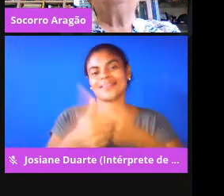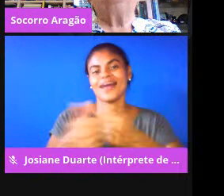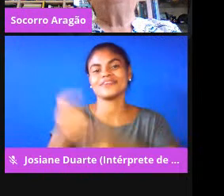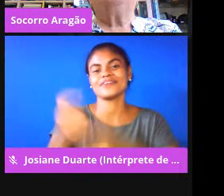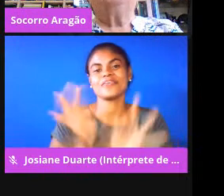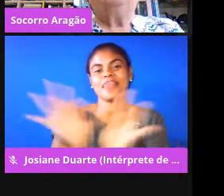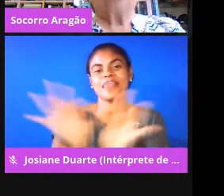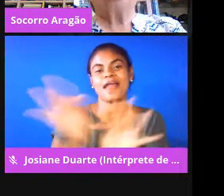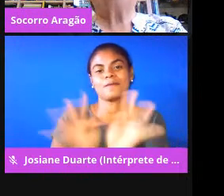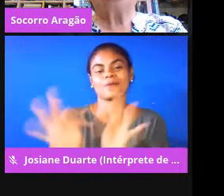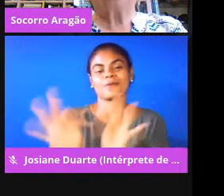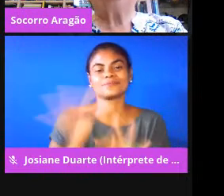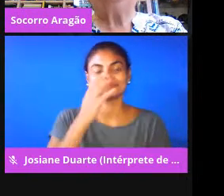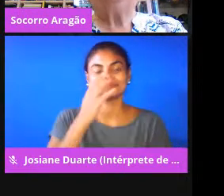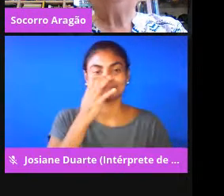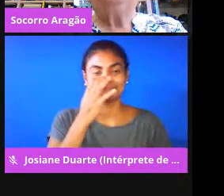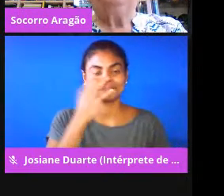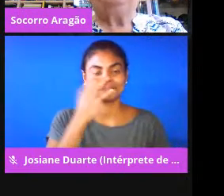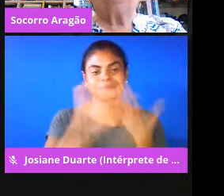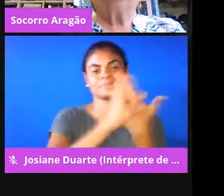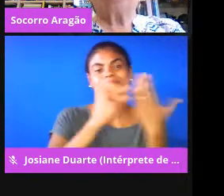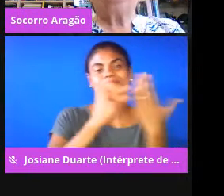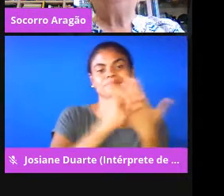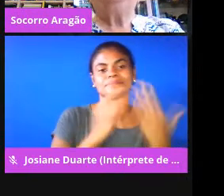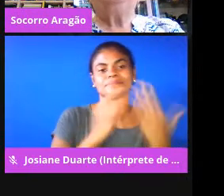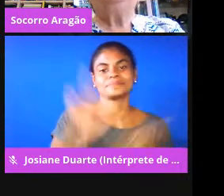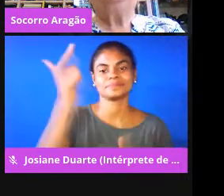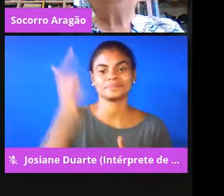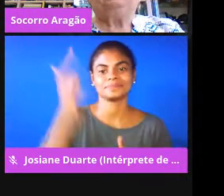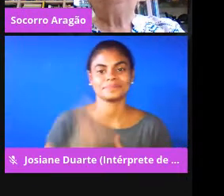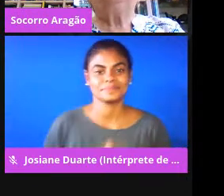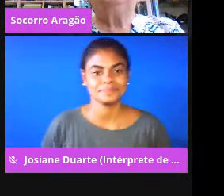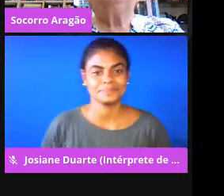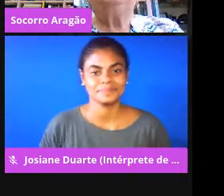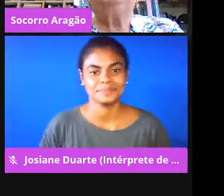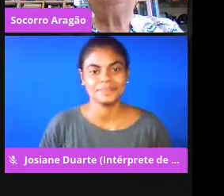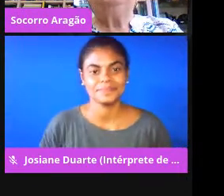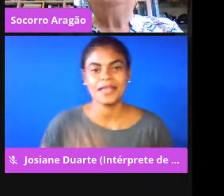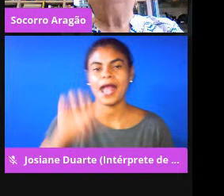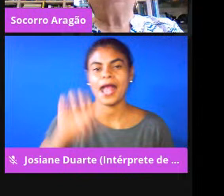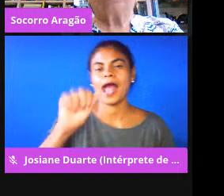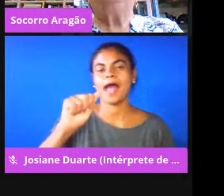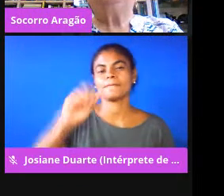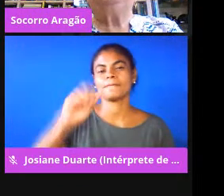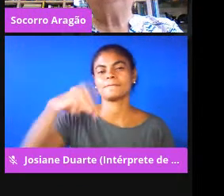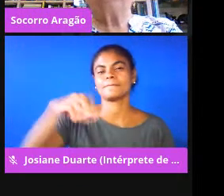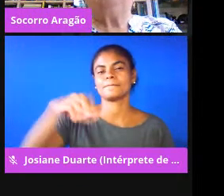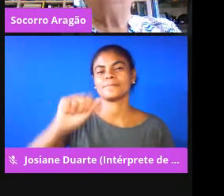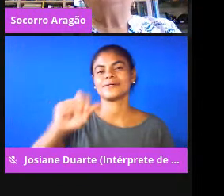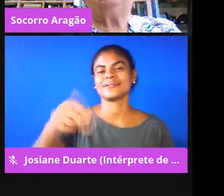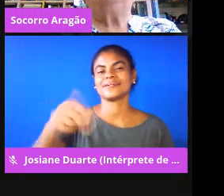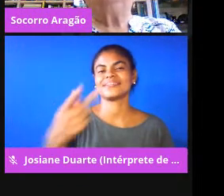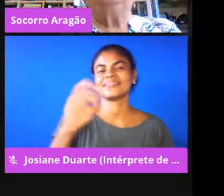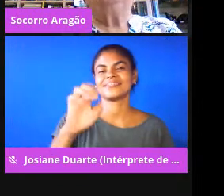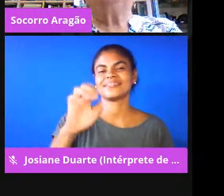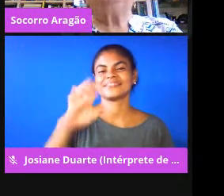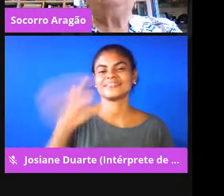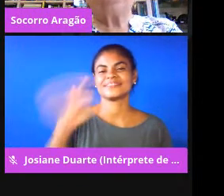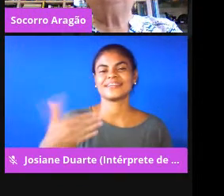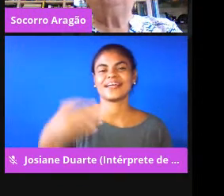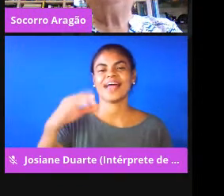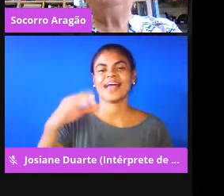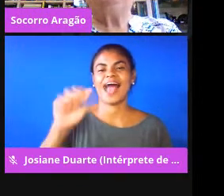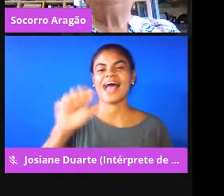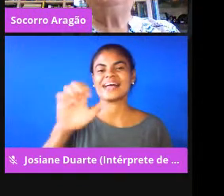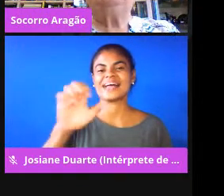Graciliano Ramos. Amanhecer em azeites. Acordar pela manhã irritado, ranzinza, muito aborrecido, mal-humorado.